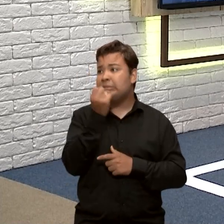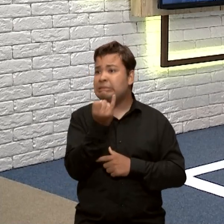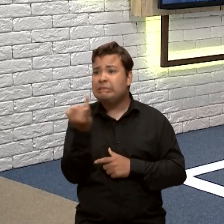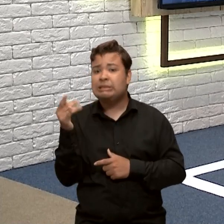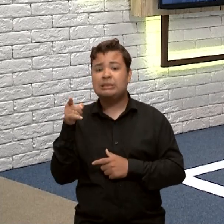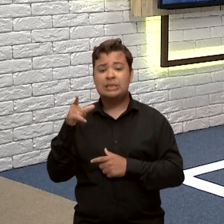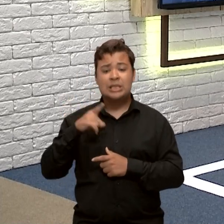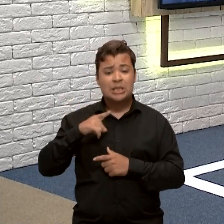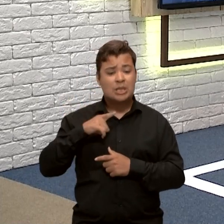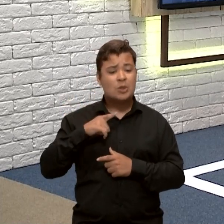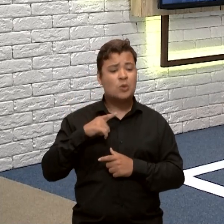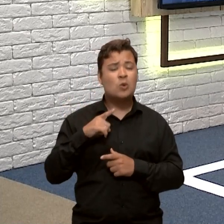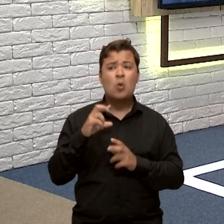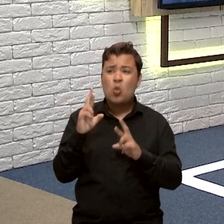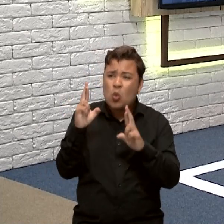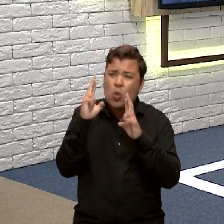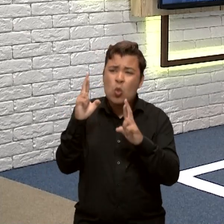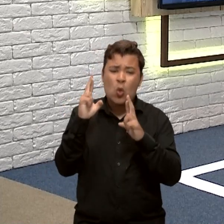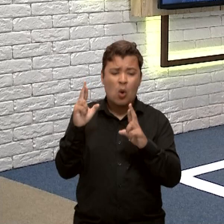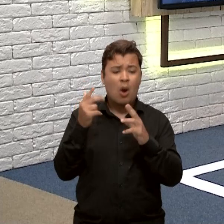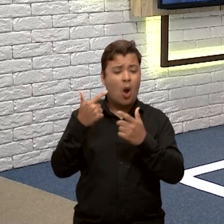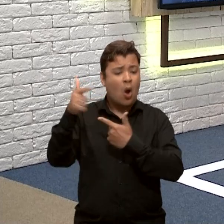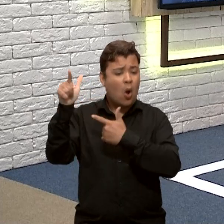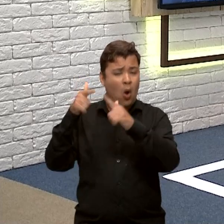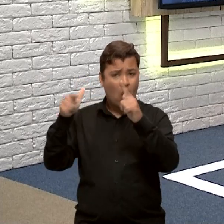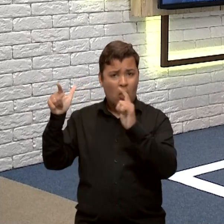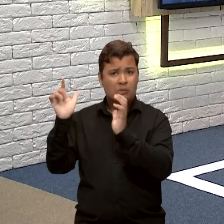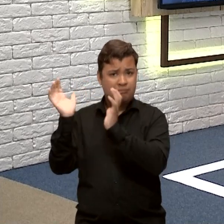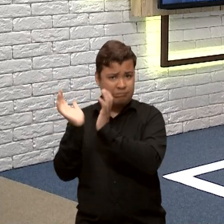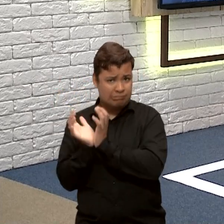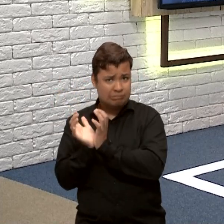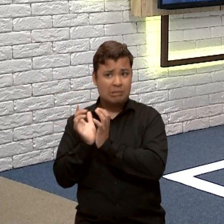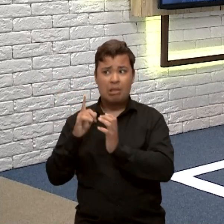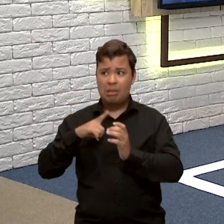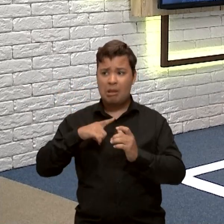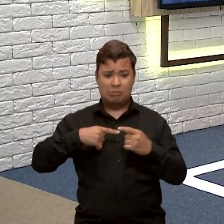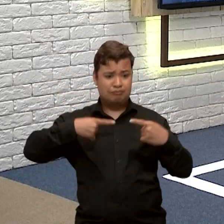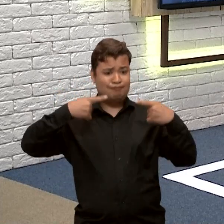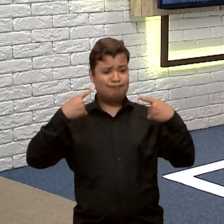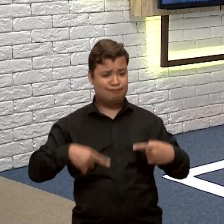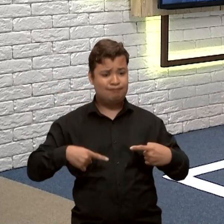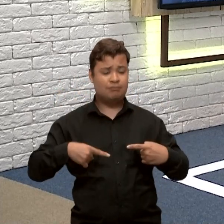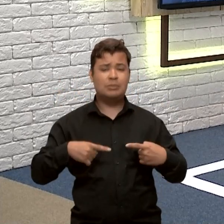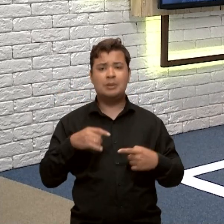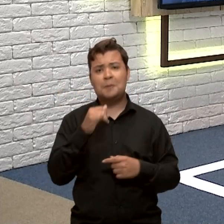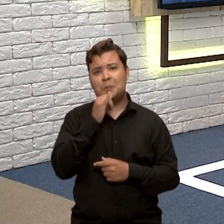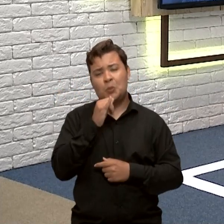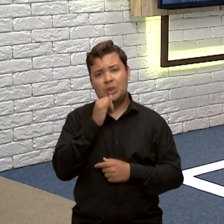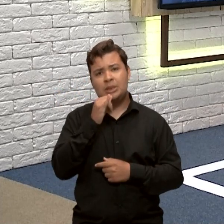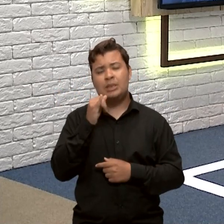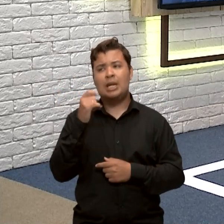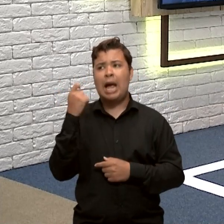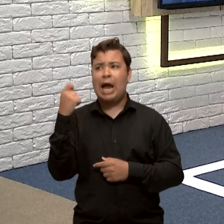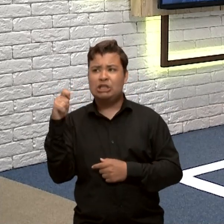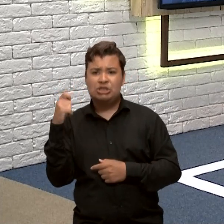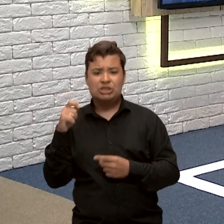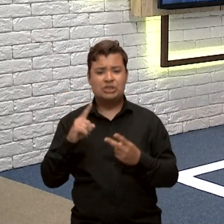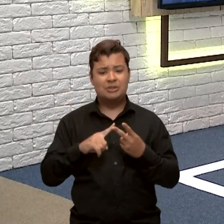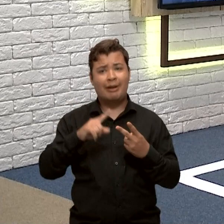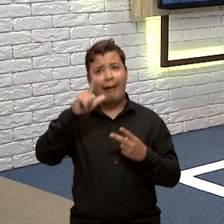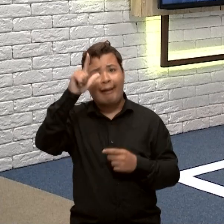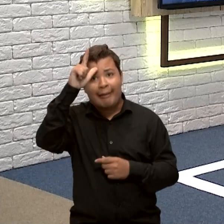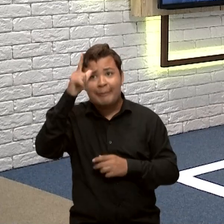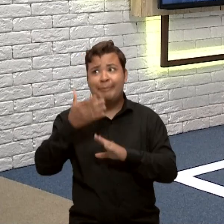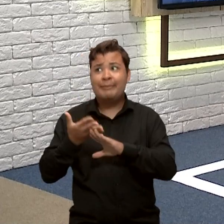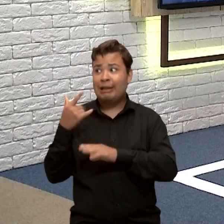torce para seleções que são historicamente rivais da seleção brasileira, Argentina, Alemanha, por conta do